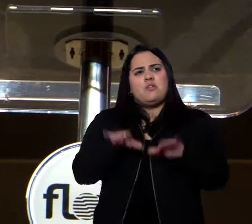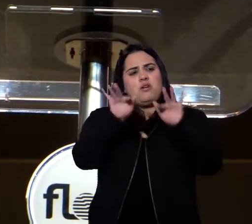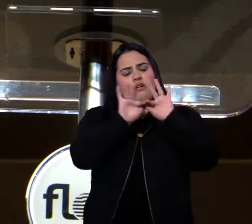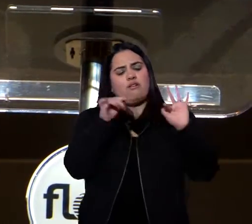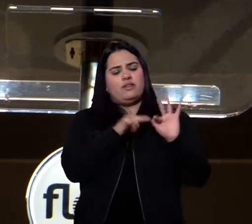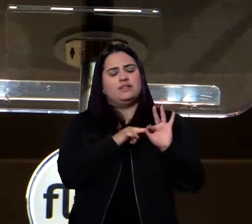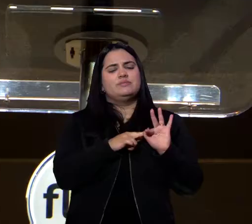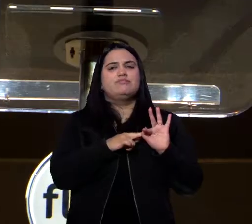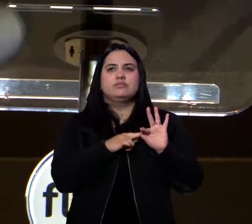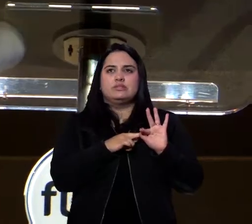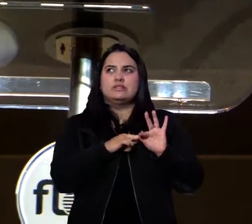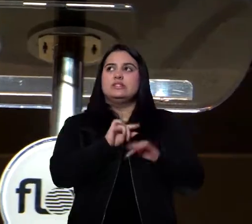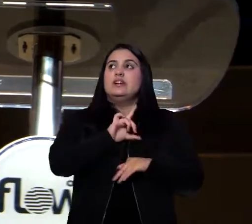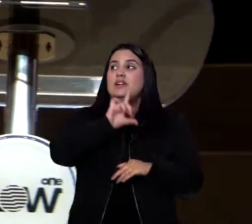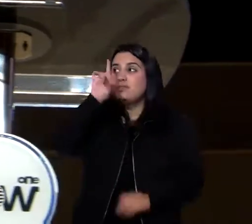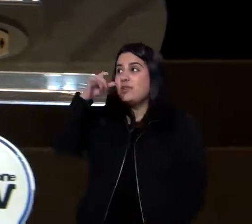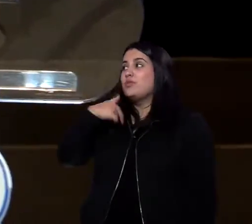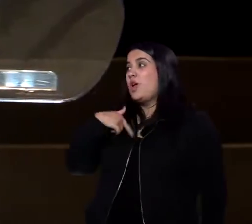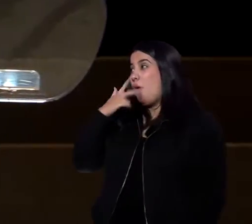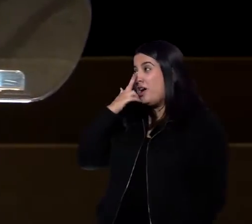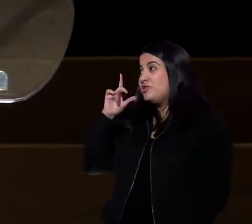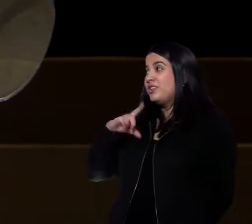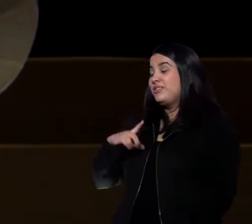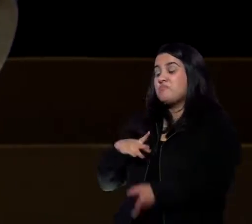tem muita coisa que precisa ser mudada em mim ainda.